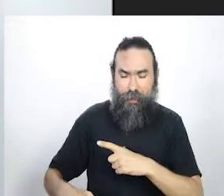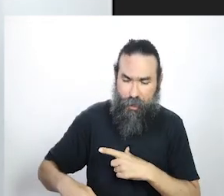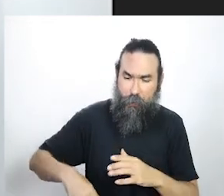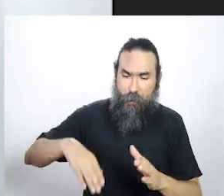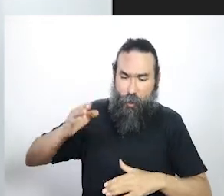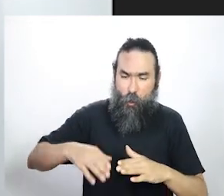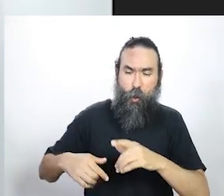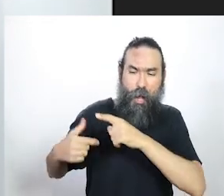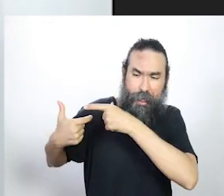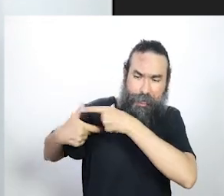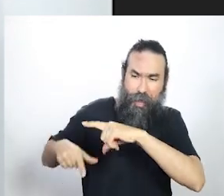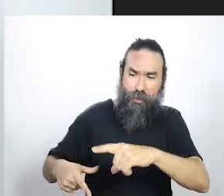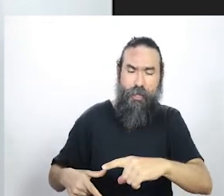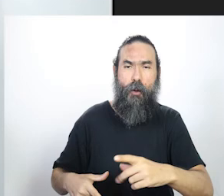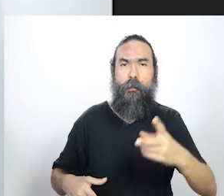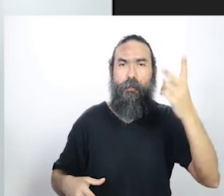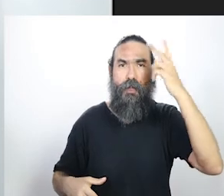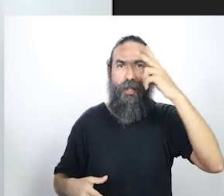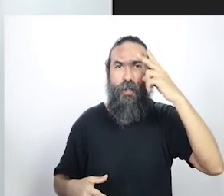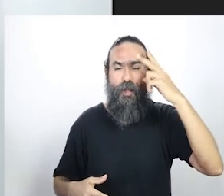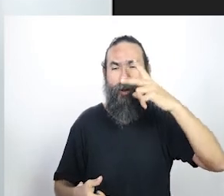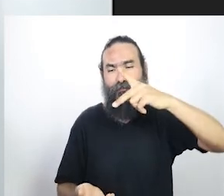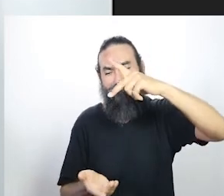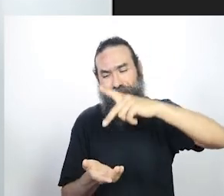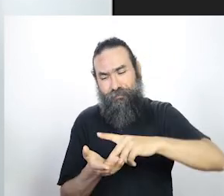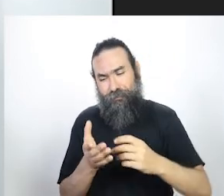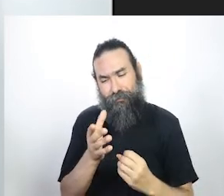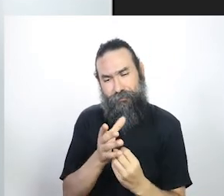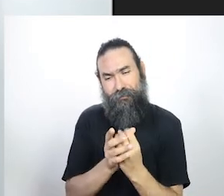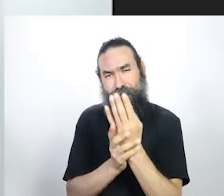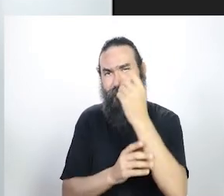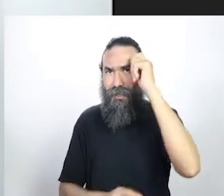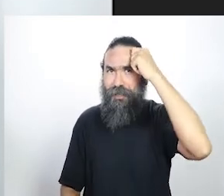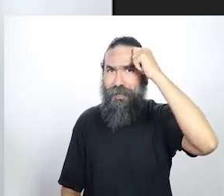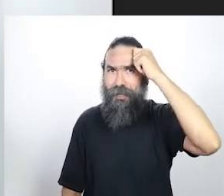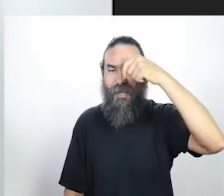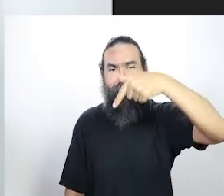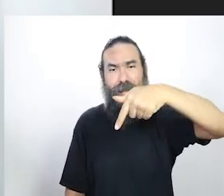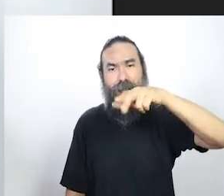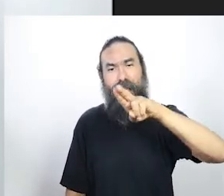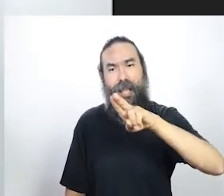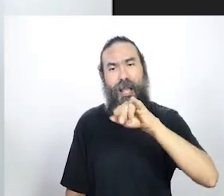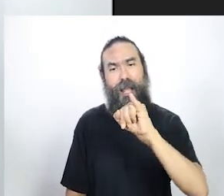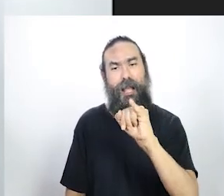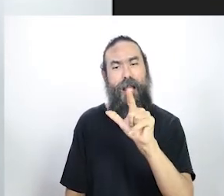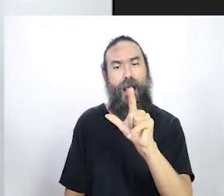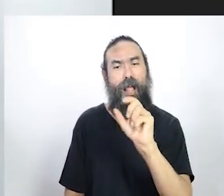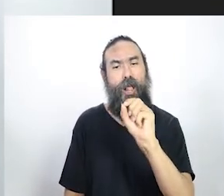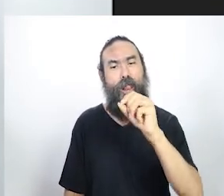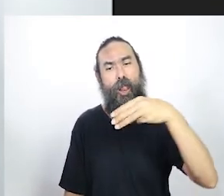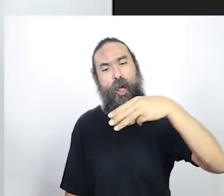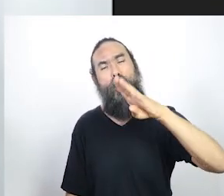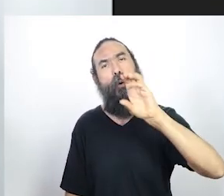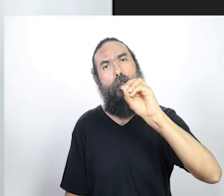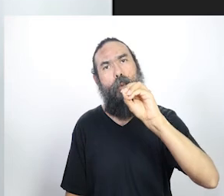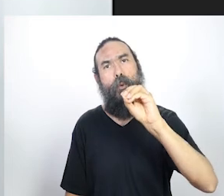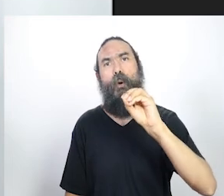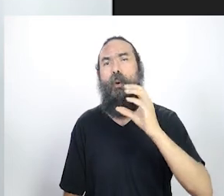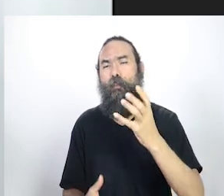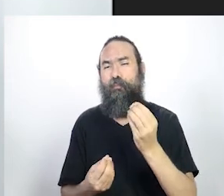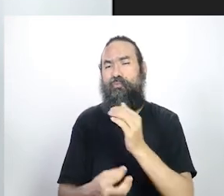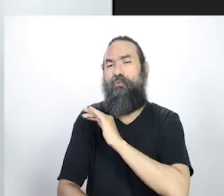a história negra quilombola lá, que lá tem um quilombo certificado, reconhecido, é muito forte, é